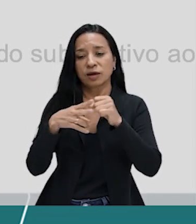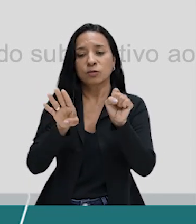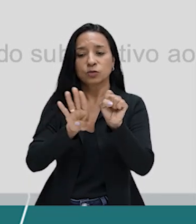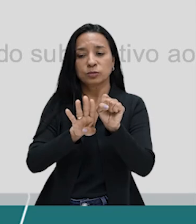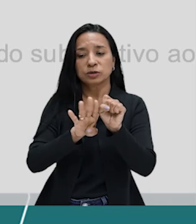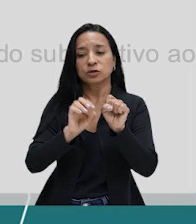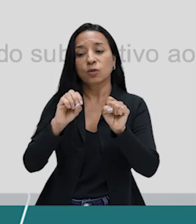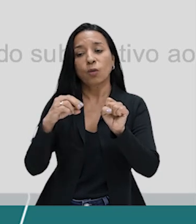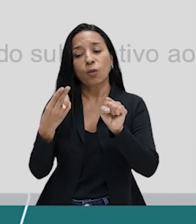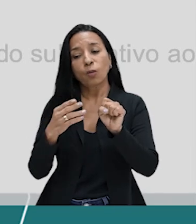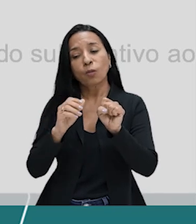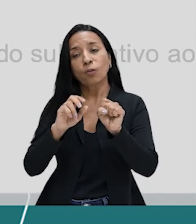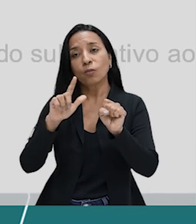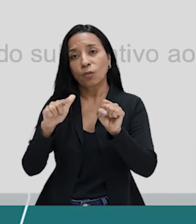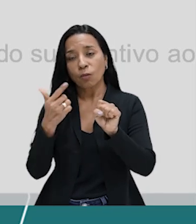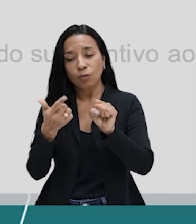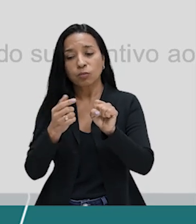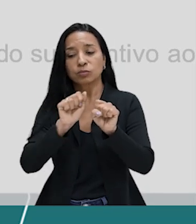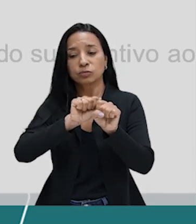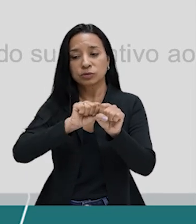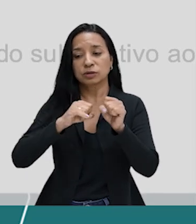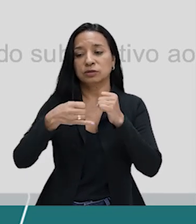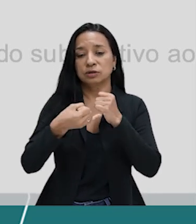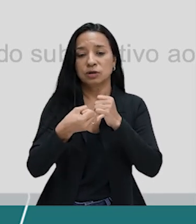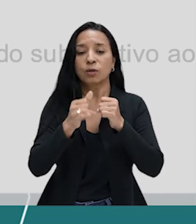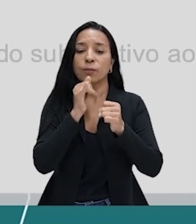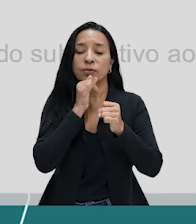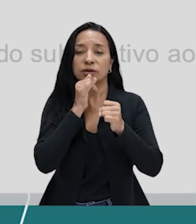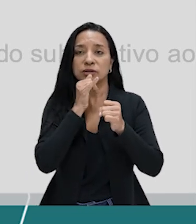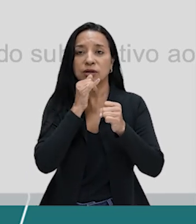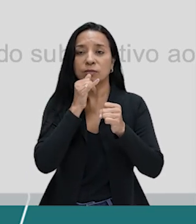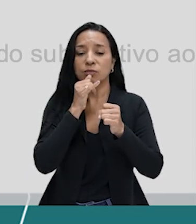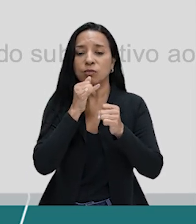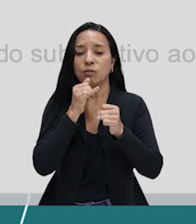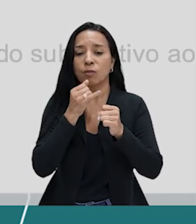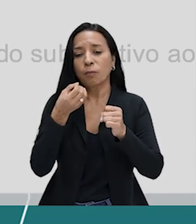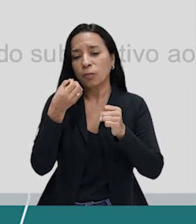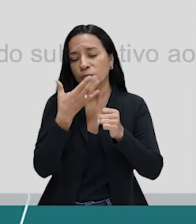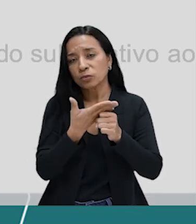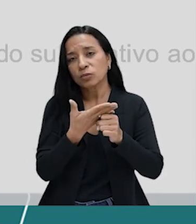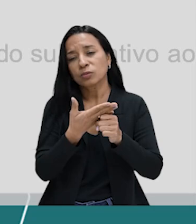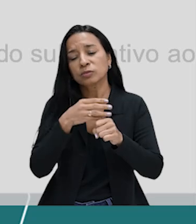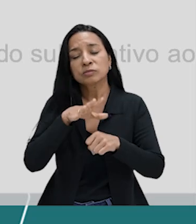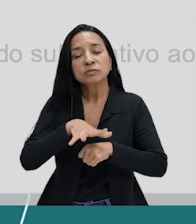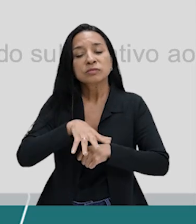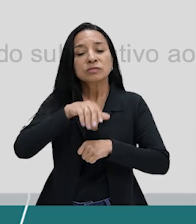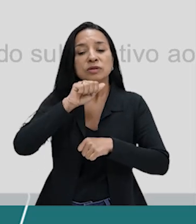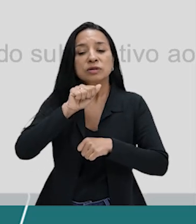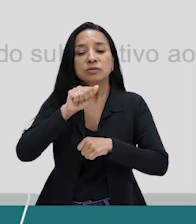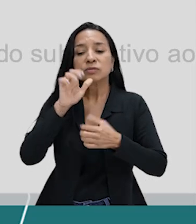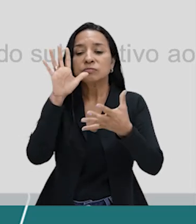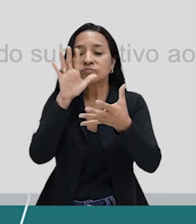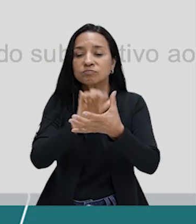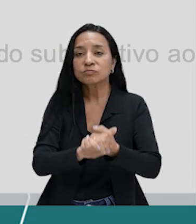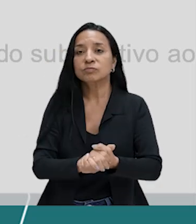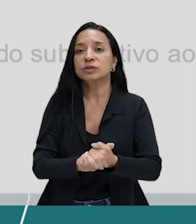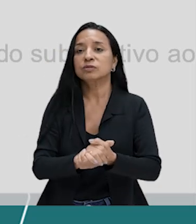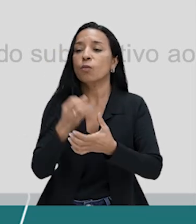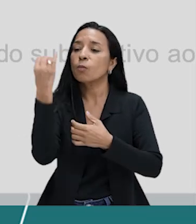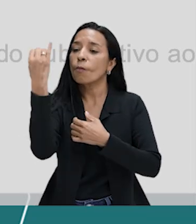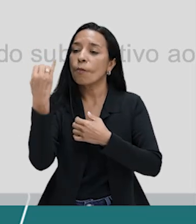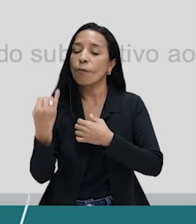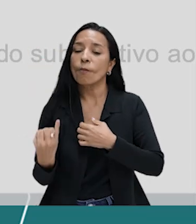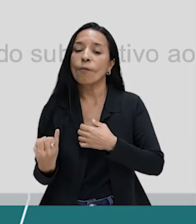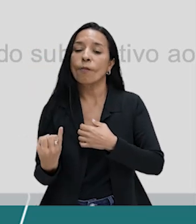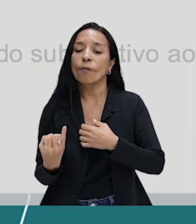substantivos ou até mesmo outros adjetivos. Por exemplo, bondoso, cheiroso, casamento,